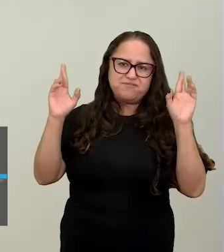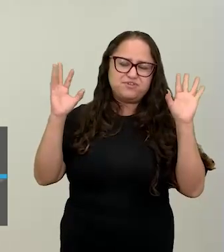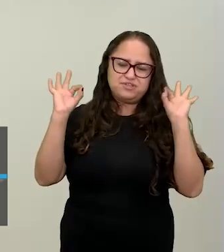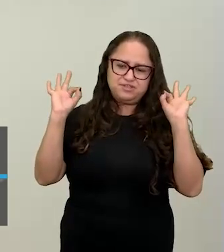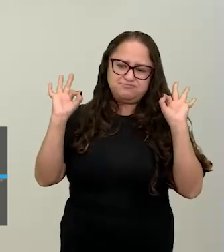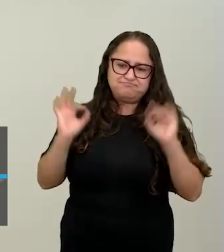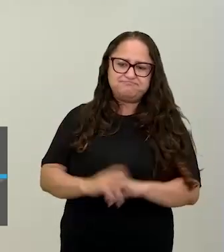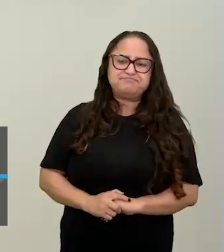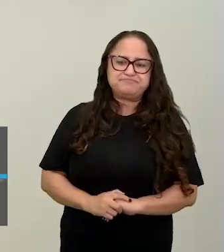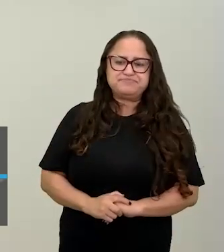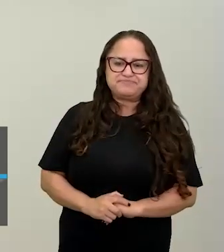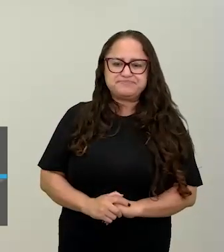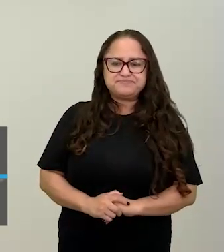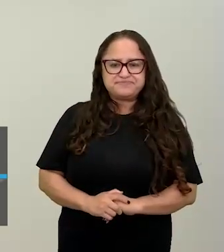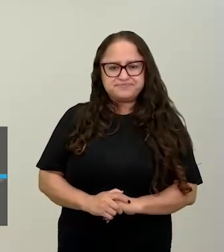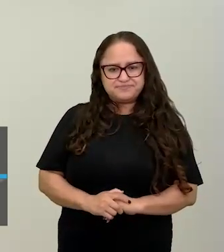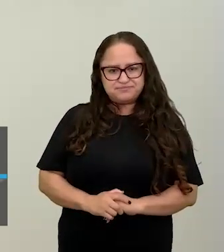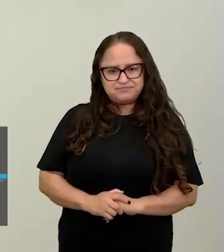também trouxe